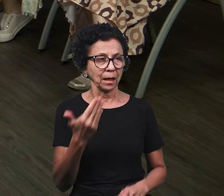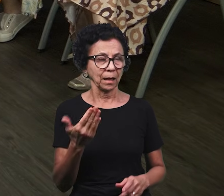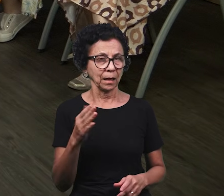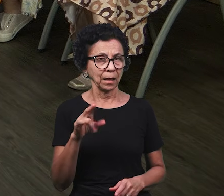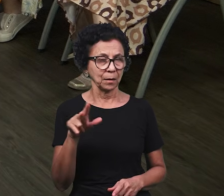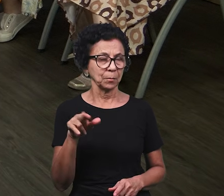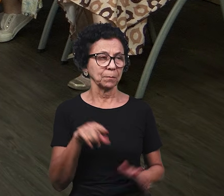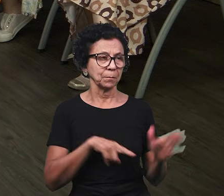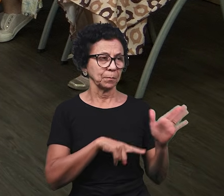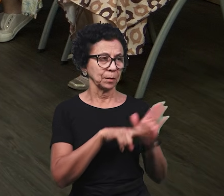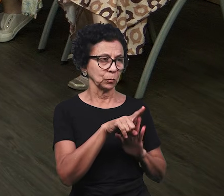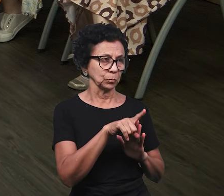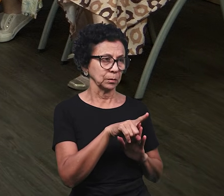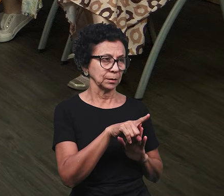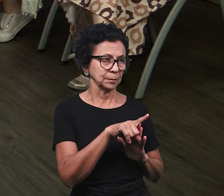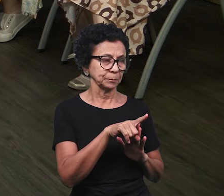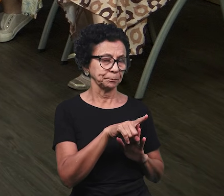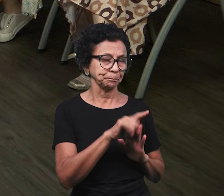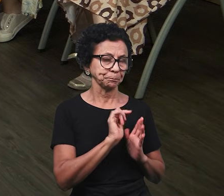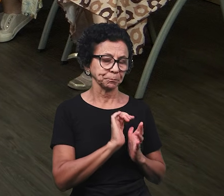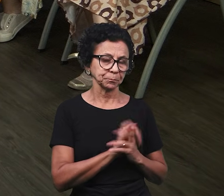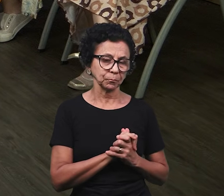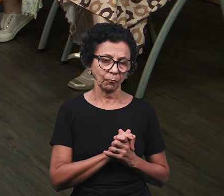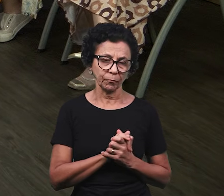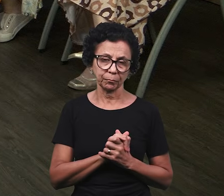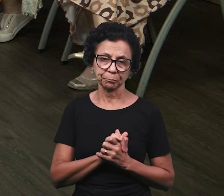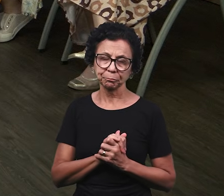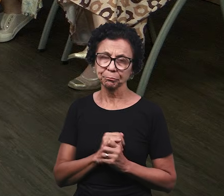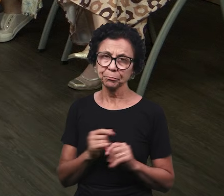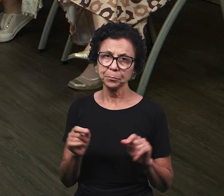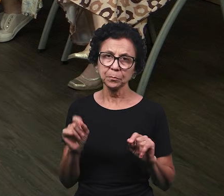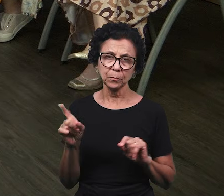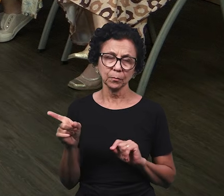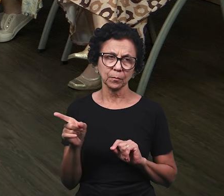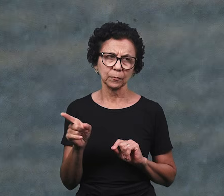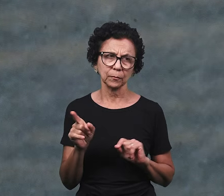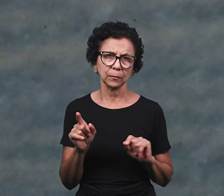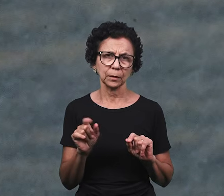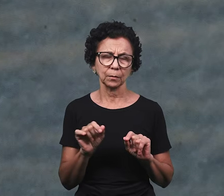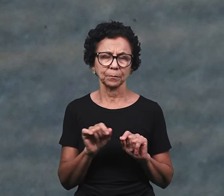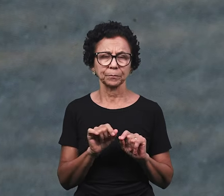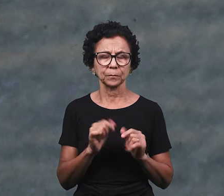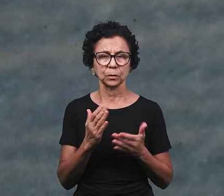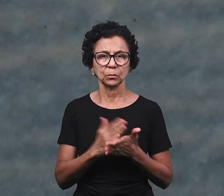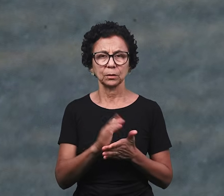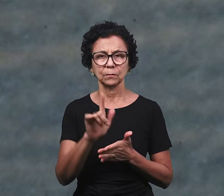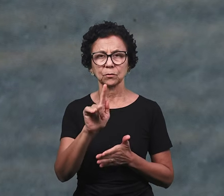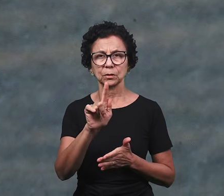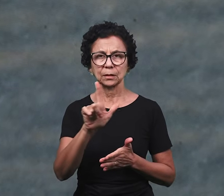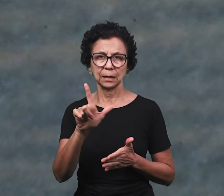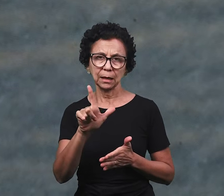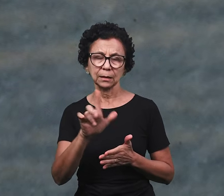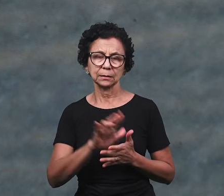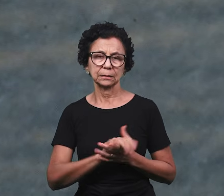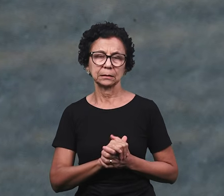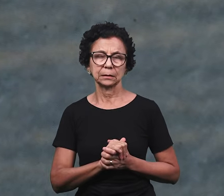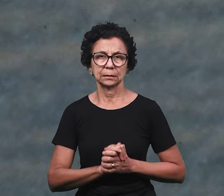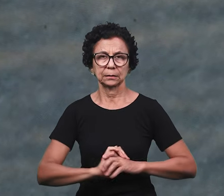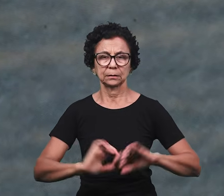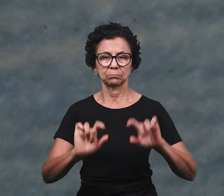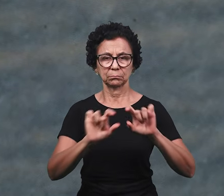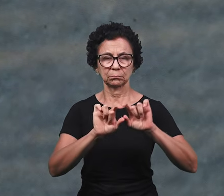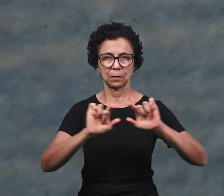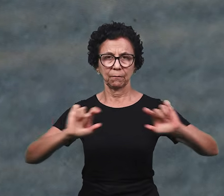trouxe. Uma é que há uma expressão no livro de Gálatas que fala sobre os frutos do Espírito, ou